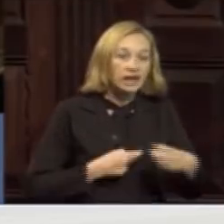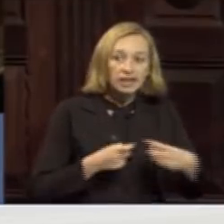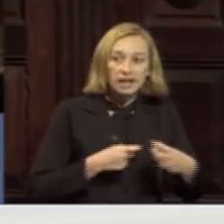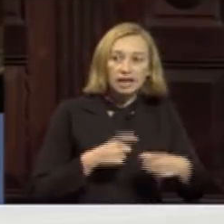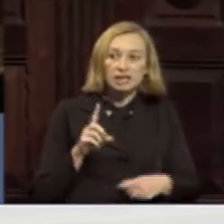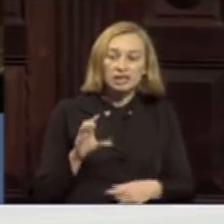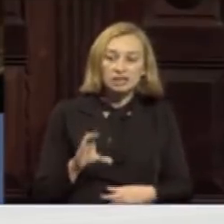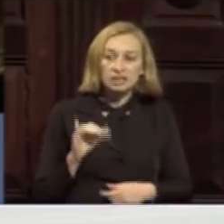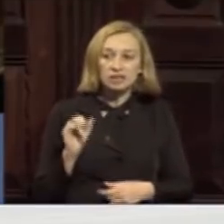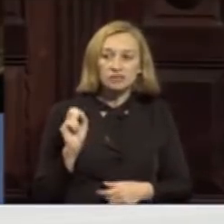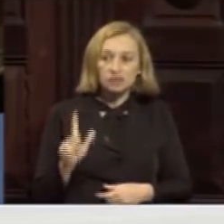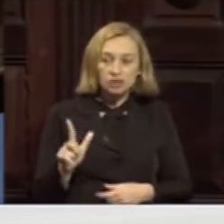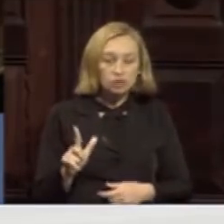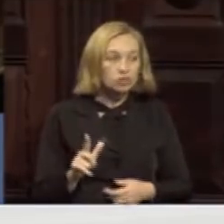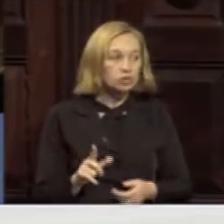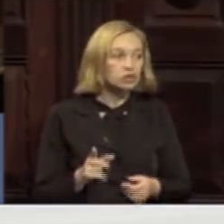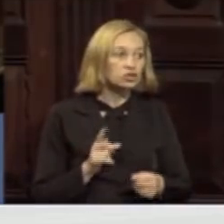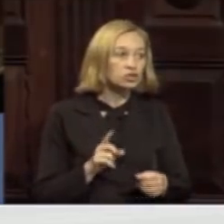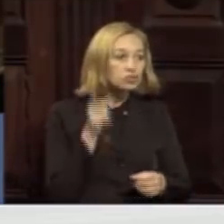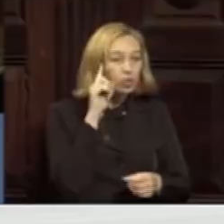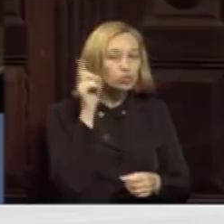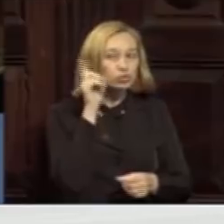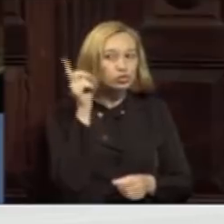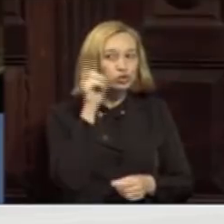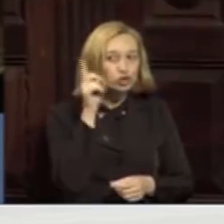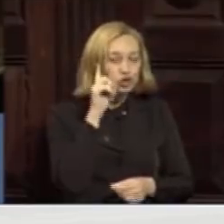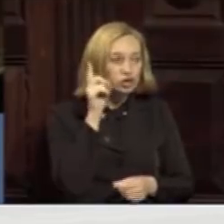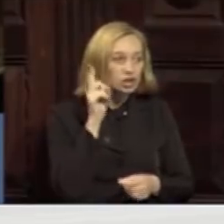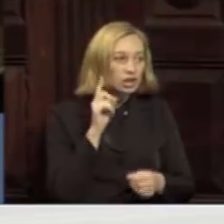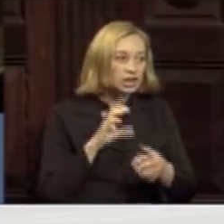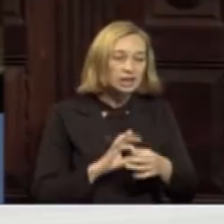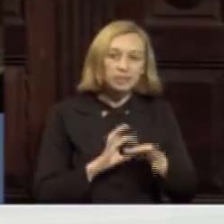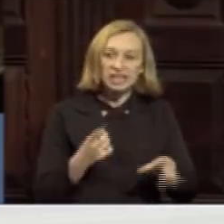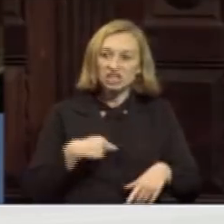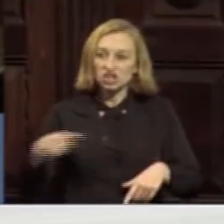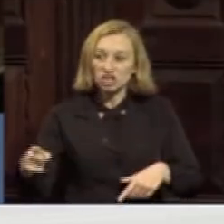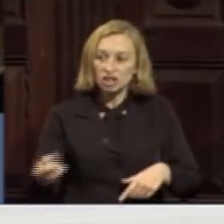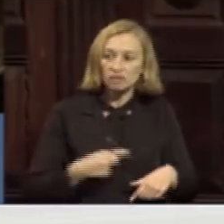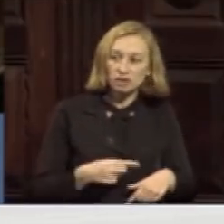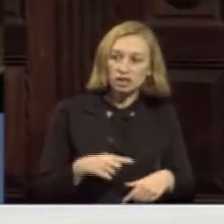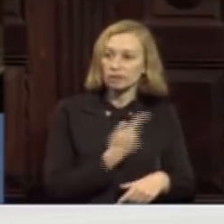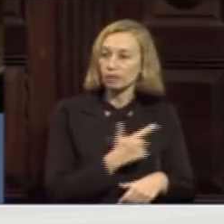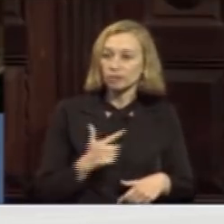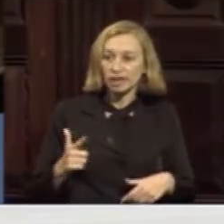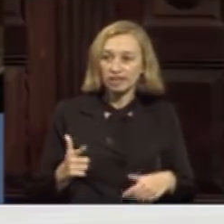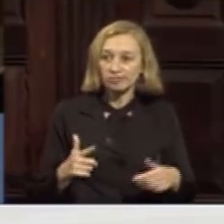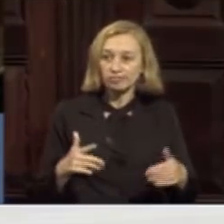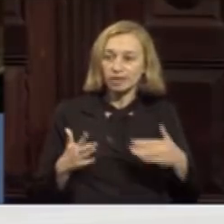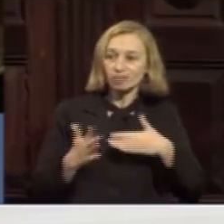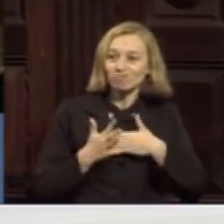não declarada. Diariamente, a liberdade de ir e vir está restringida,